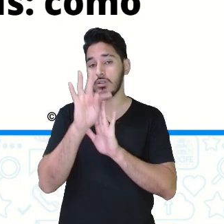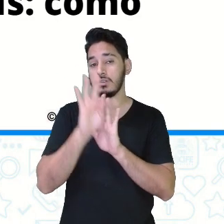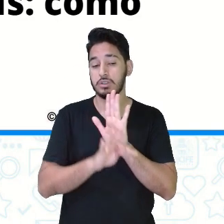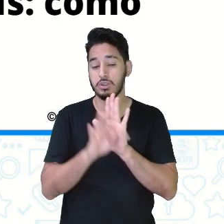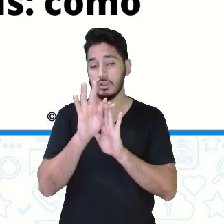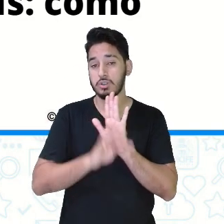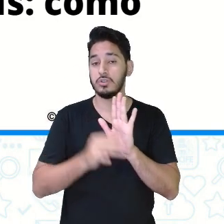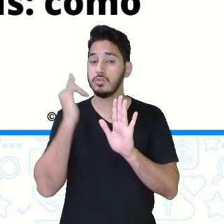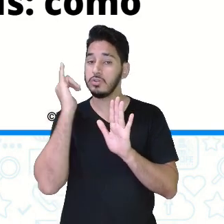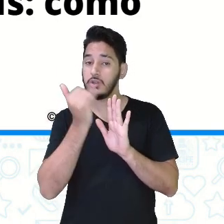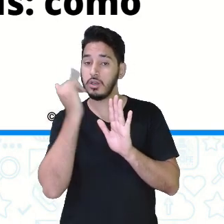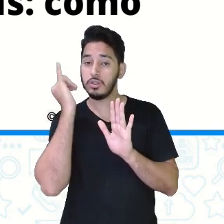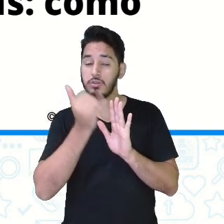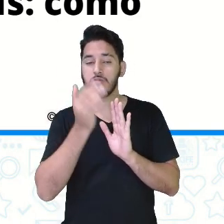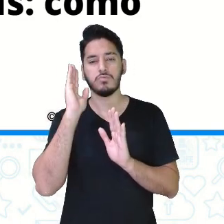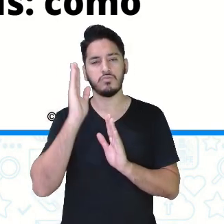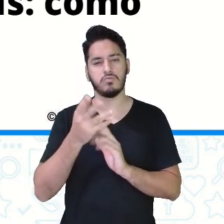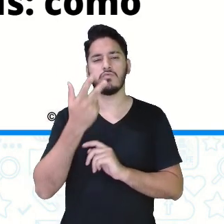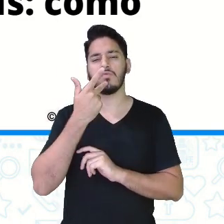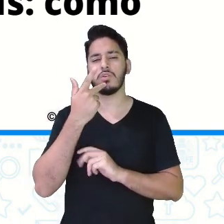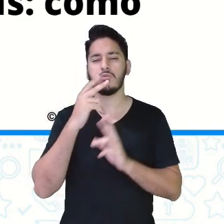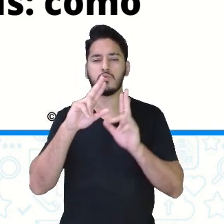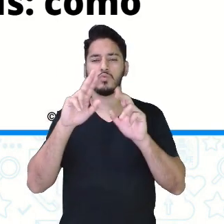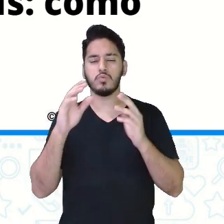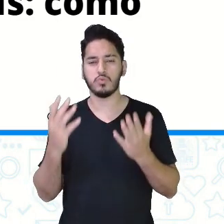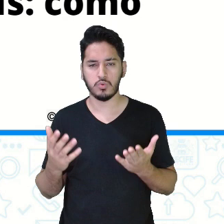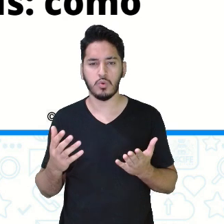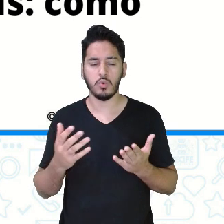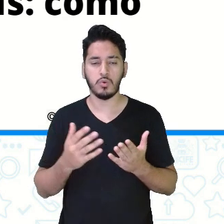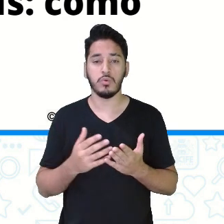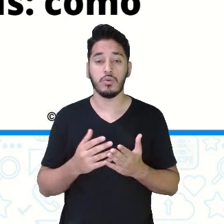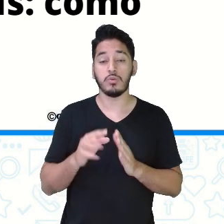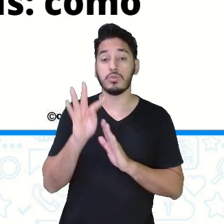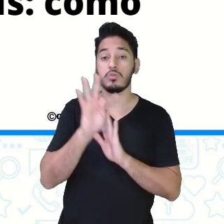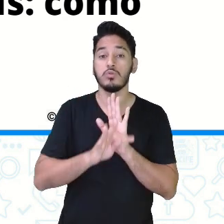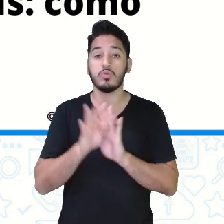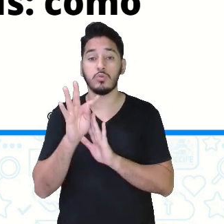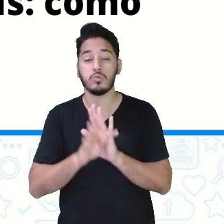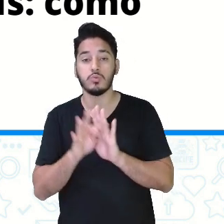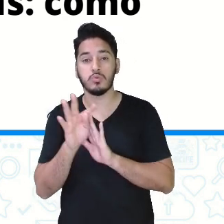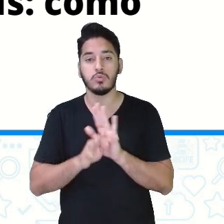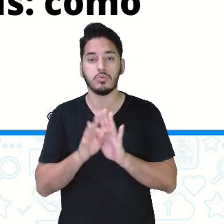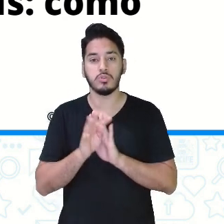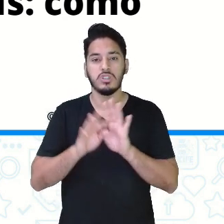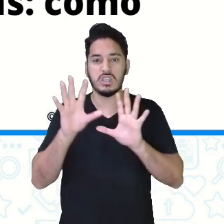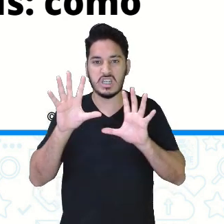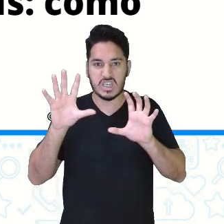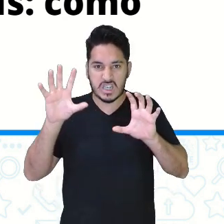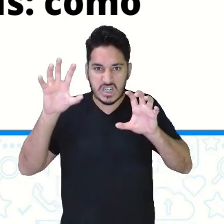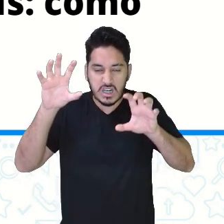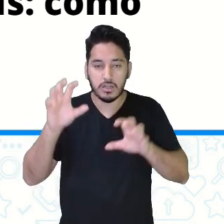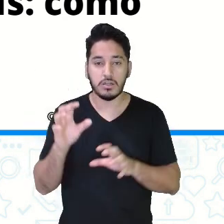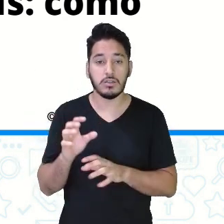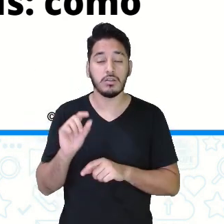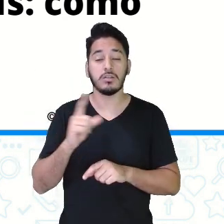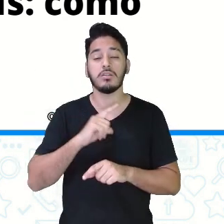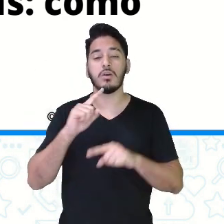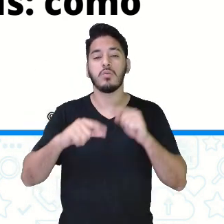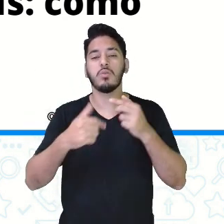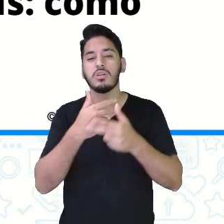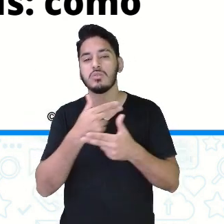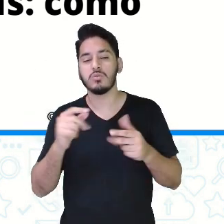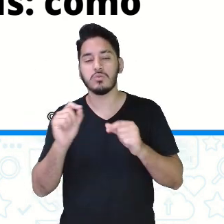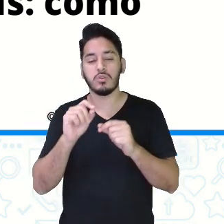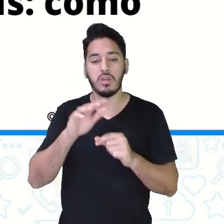né, que é como a gente já vem aprendendo sobre todos os contos. Nos contos de terror, as histórias incluem os elementos sobrenaturais,